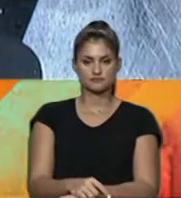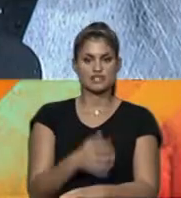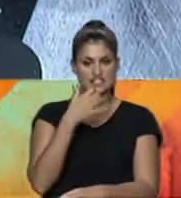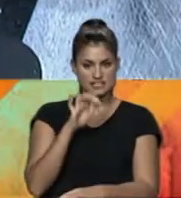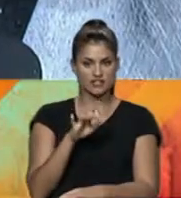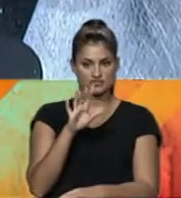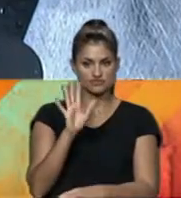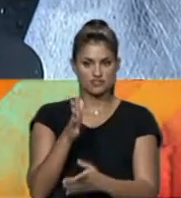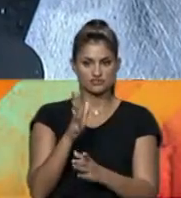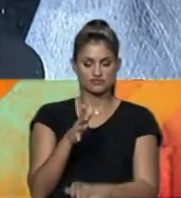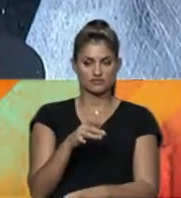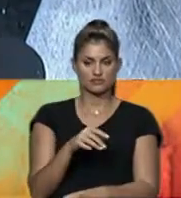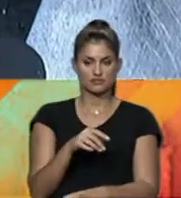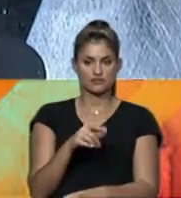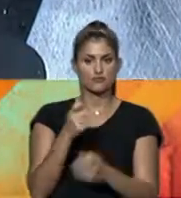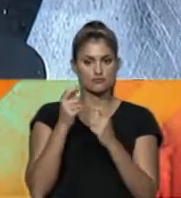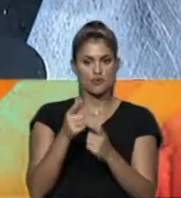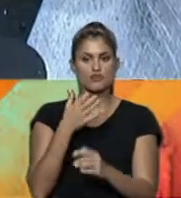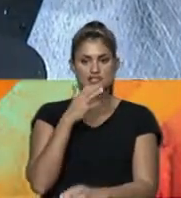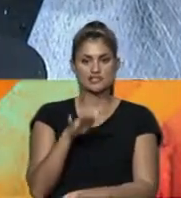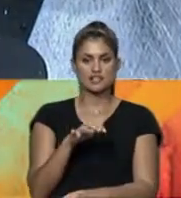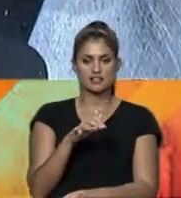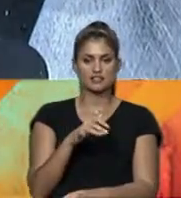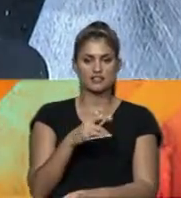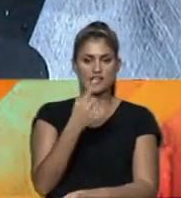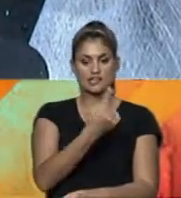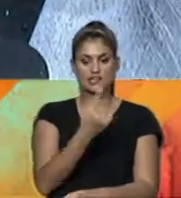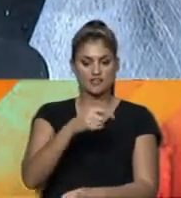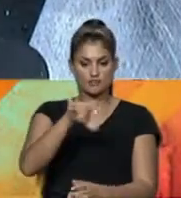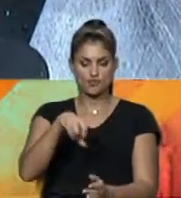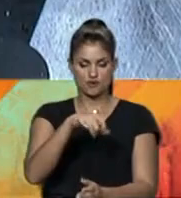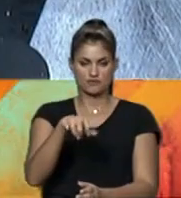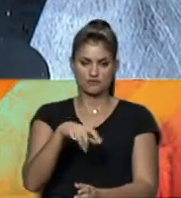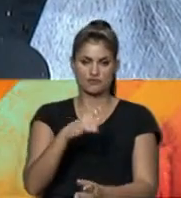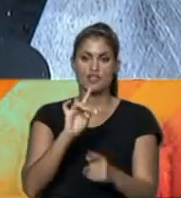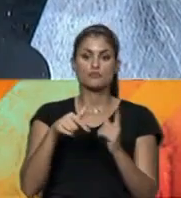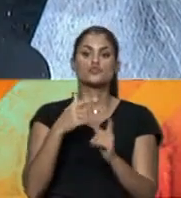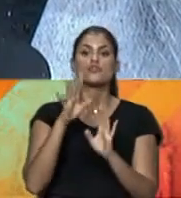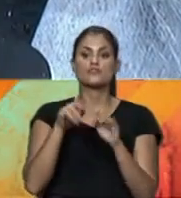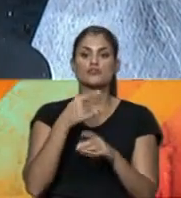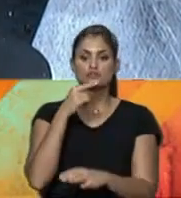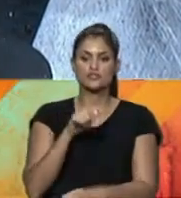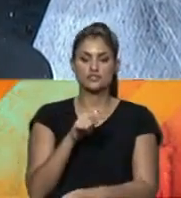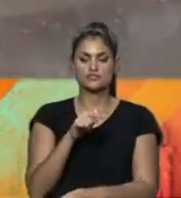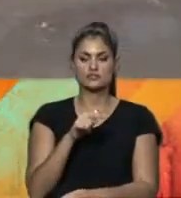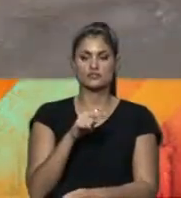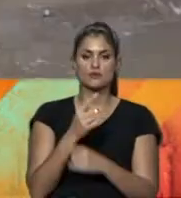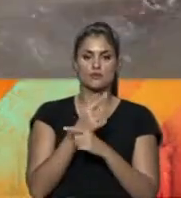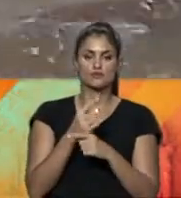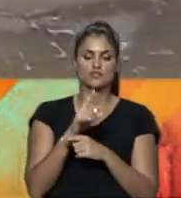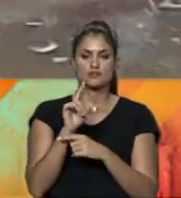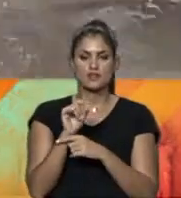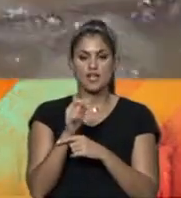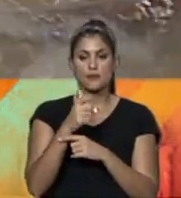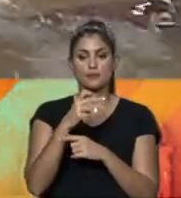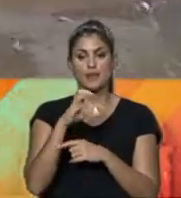já coloquei. Eu coloquei um pouquinho de sal em cada caldo e vou retificar agora no final. E vou retificar também porque eu coloquei um bocadinho de